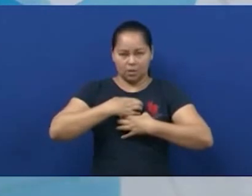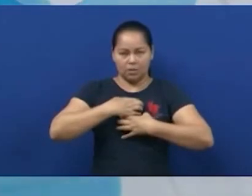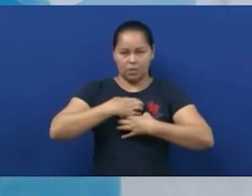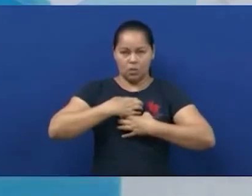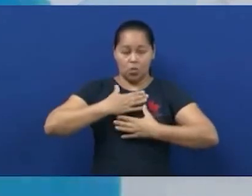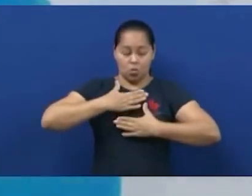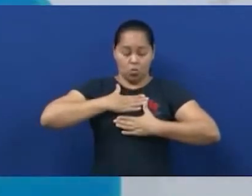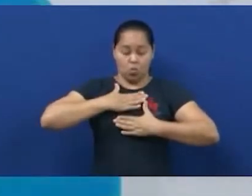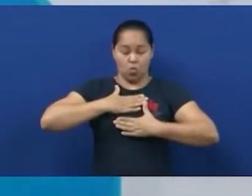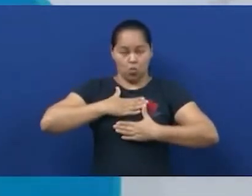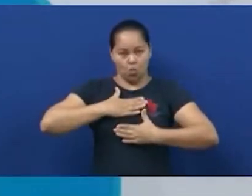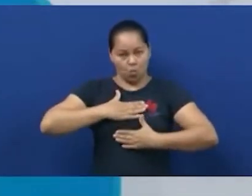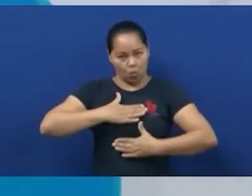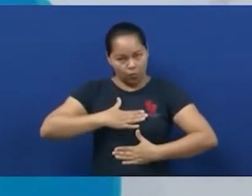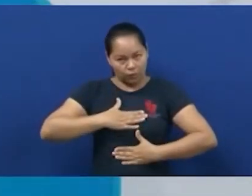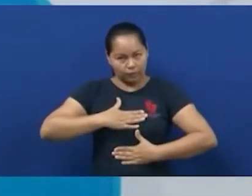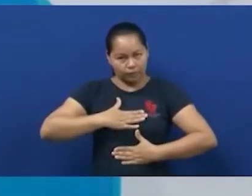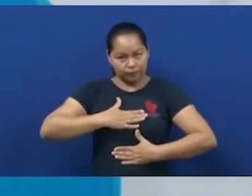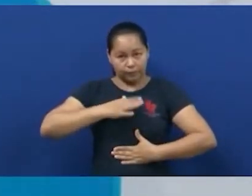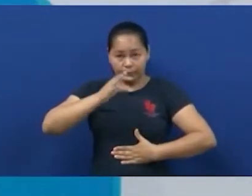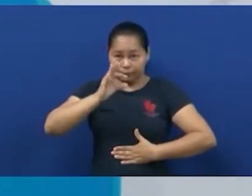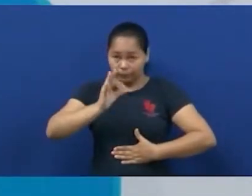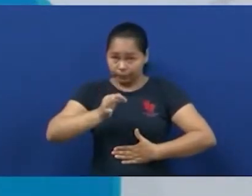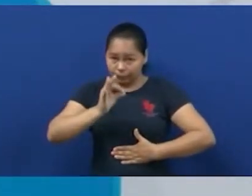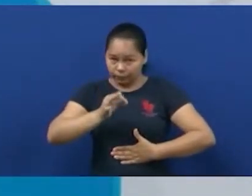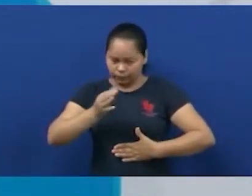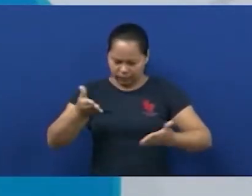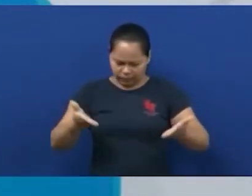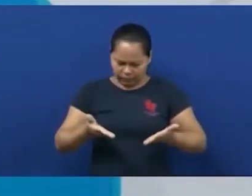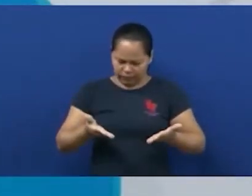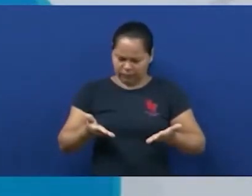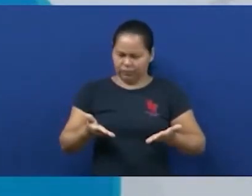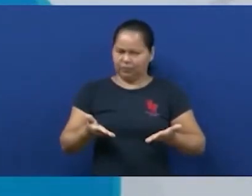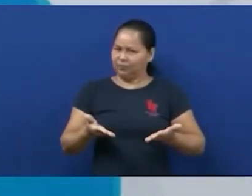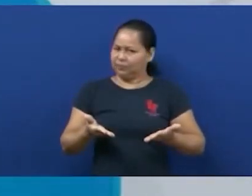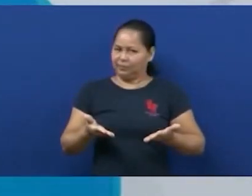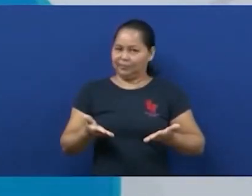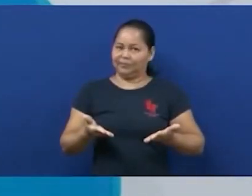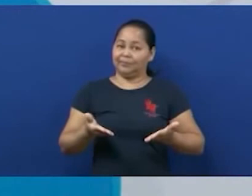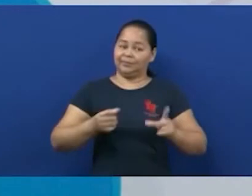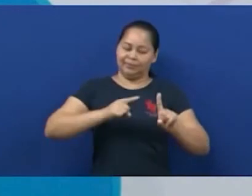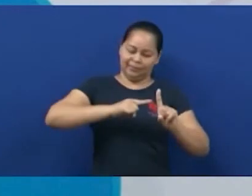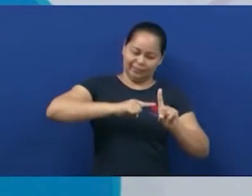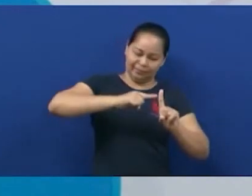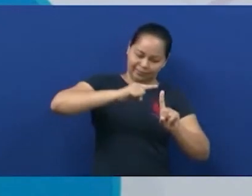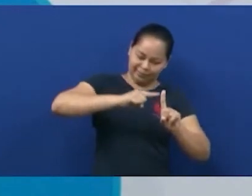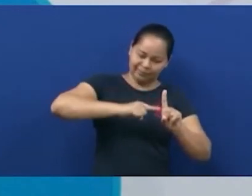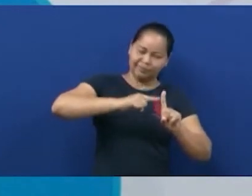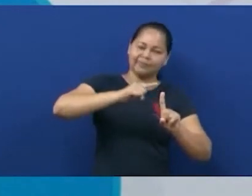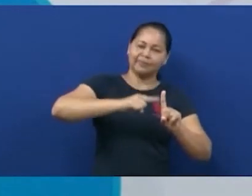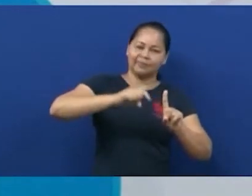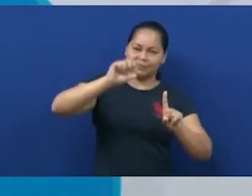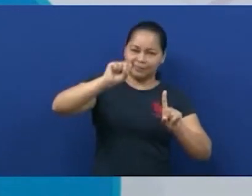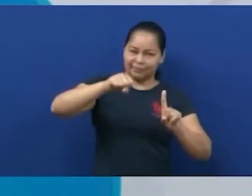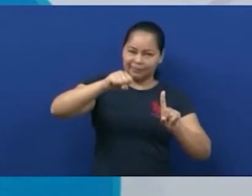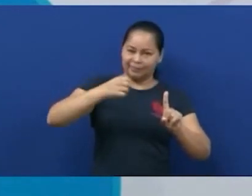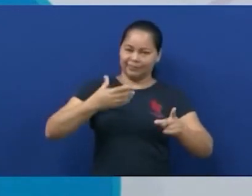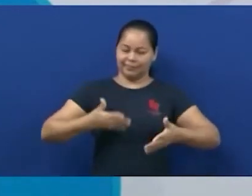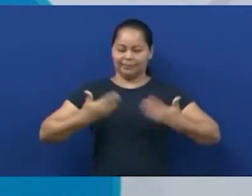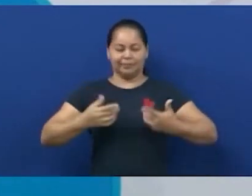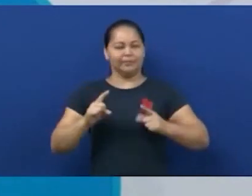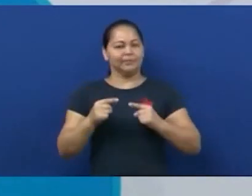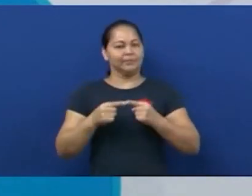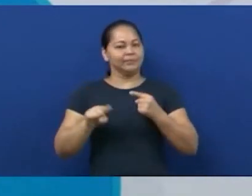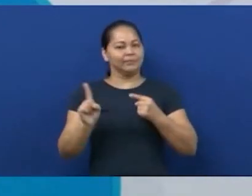no corpo. Então, o correto não é hoje está muito calor, e sim, hoje a temperatura está